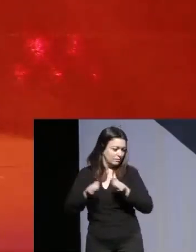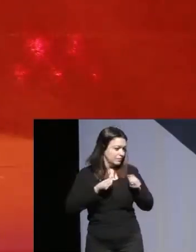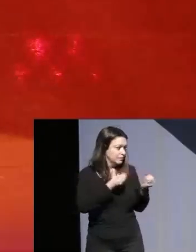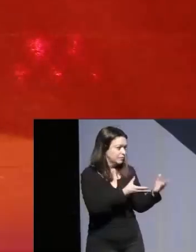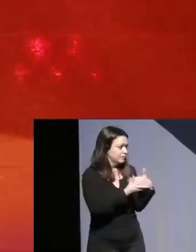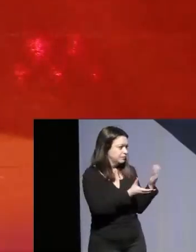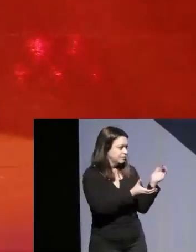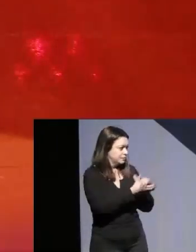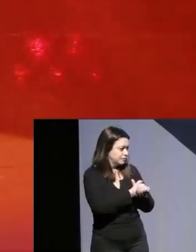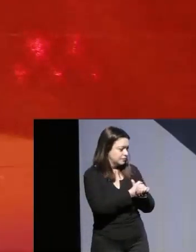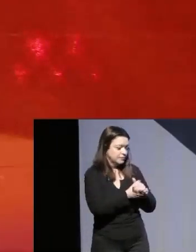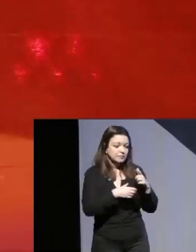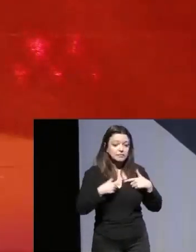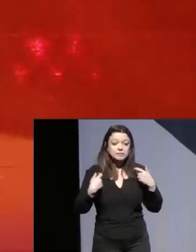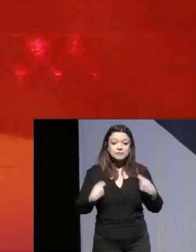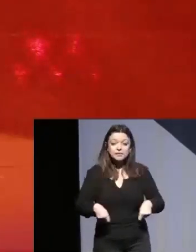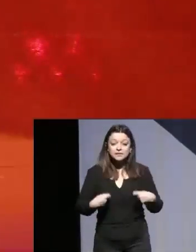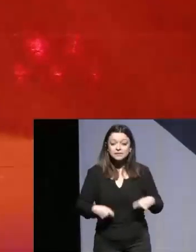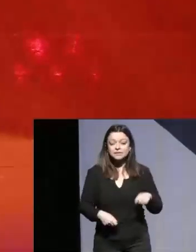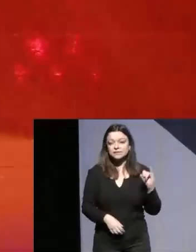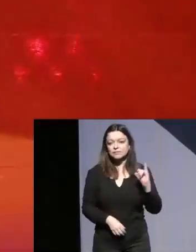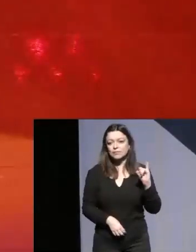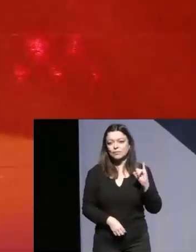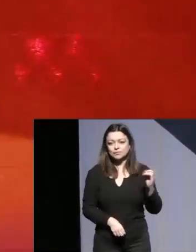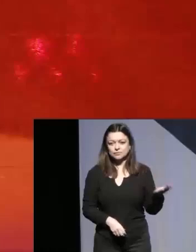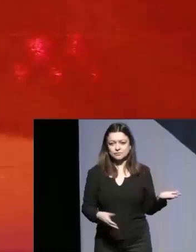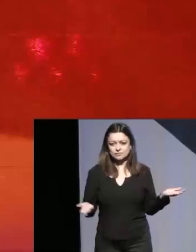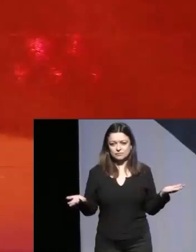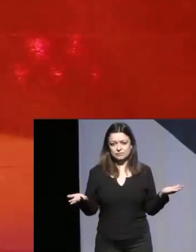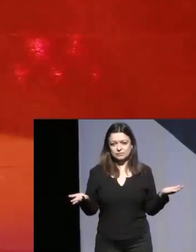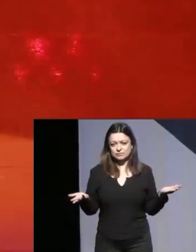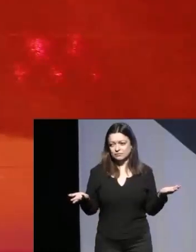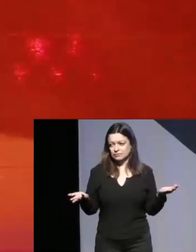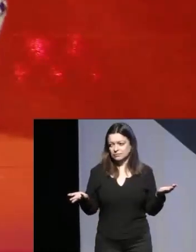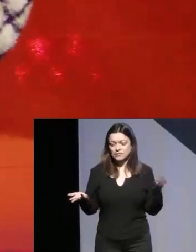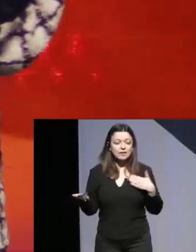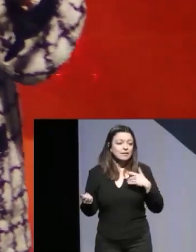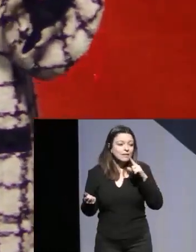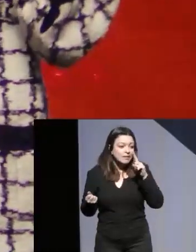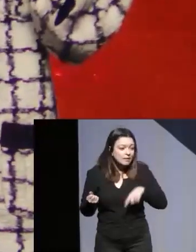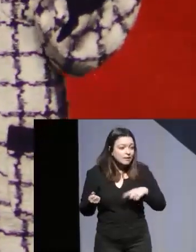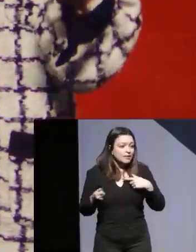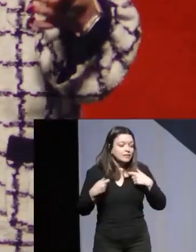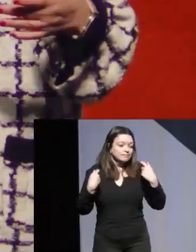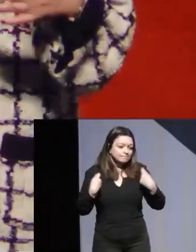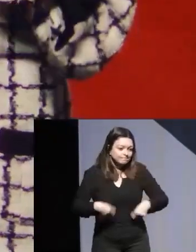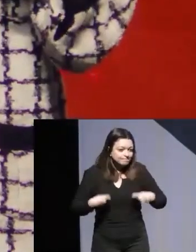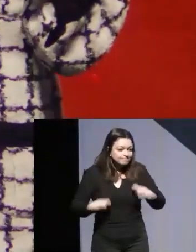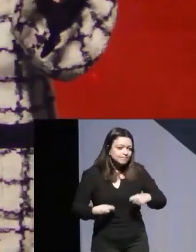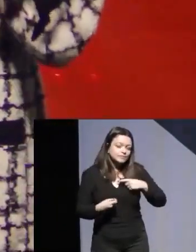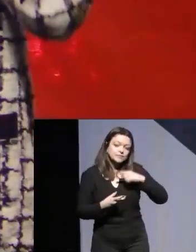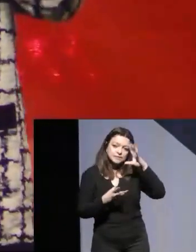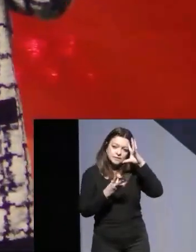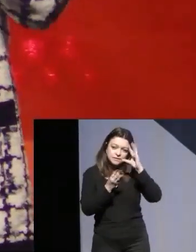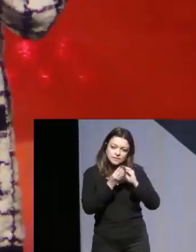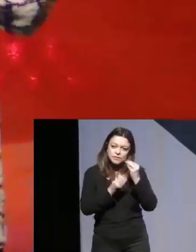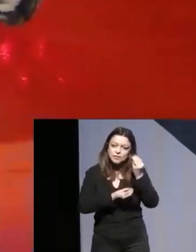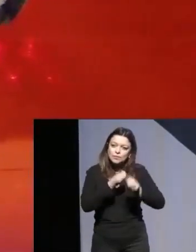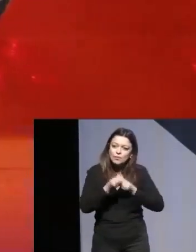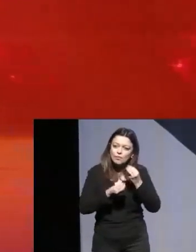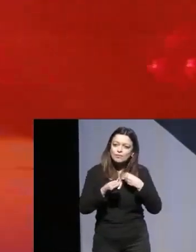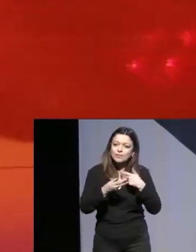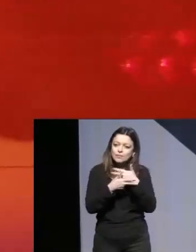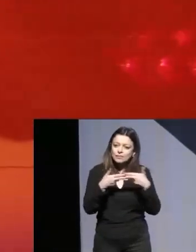que ser tributado. Então, umas coisas assim que realmente a gente precisa efetivamente contribuir. Uma